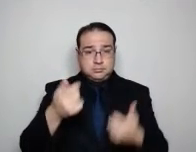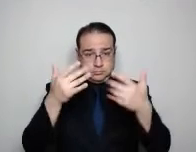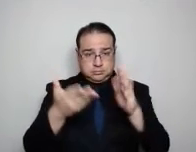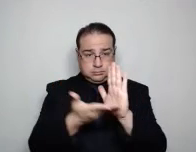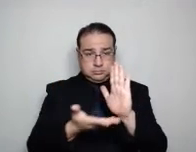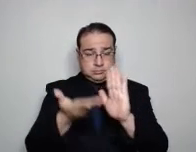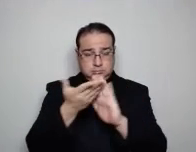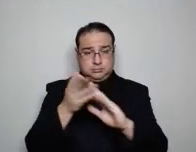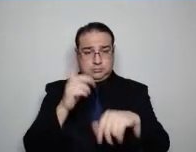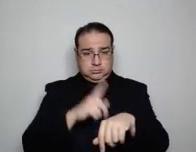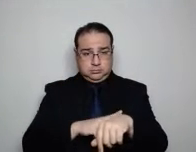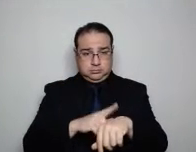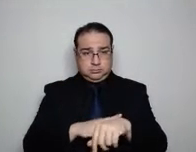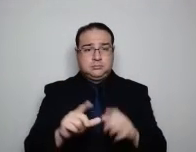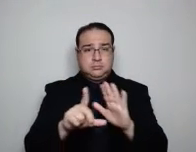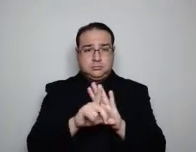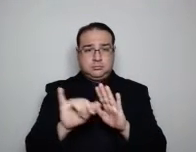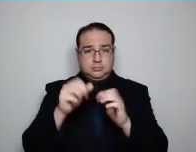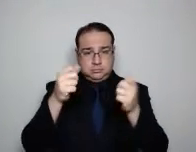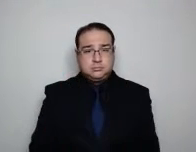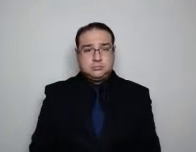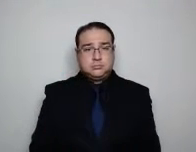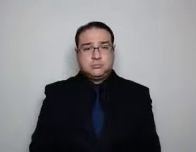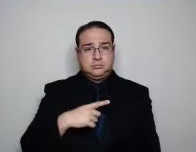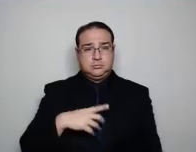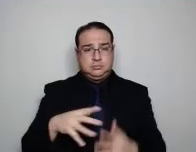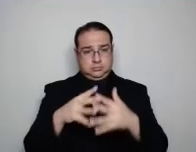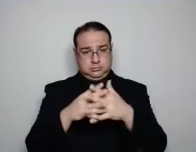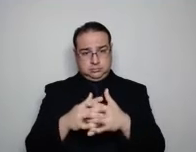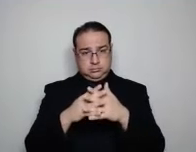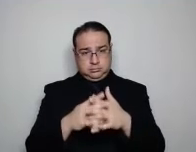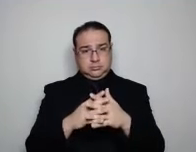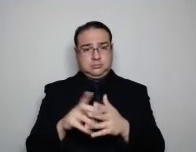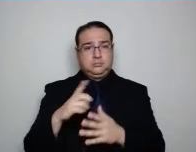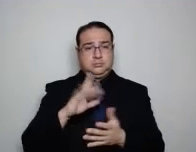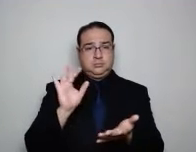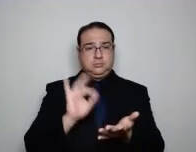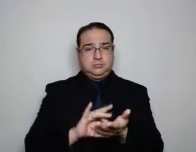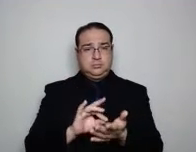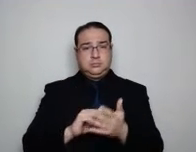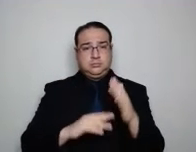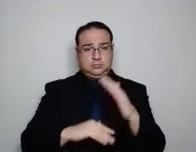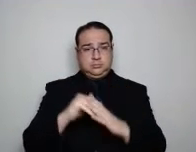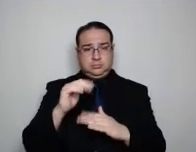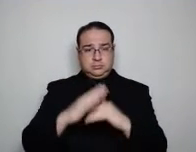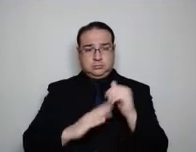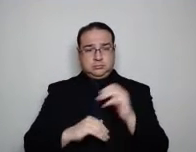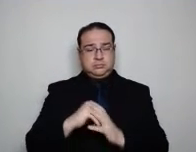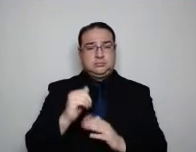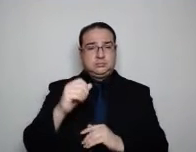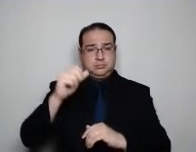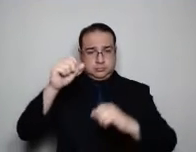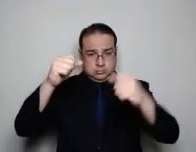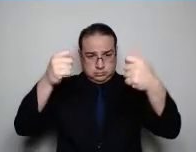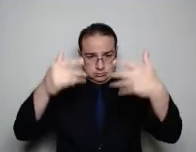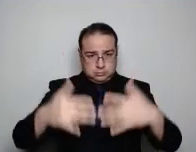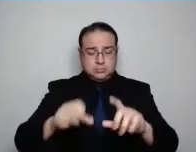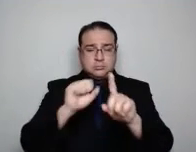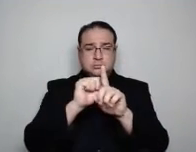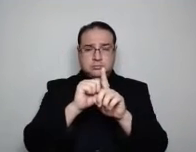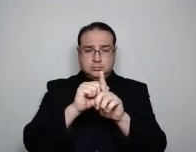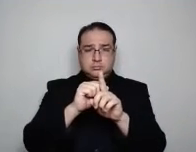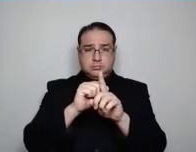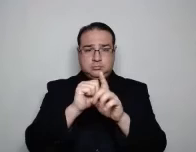confusão realmente entre a questão da competência de uma sociedade privada com a